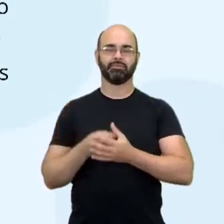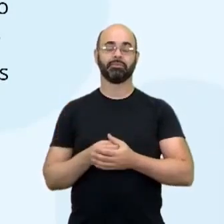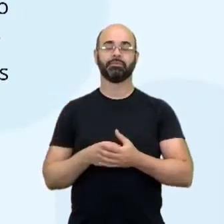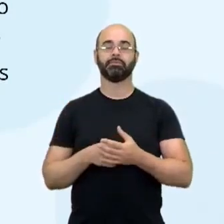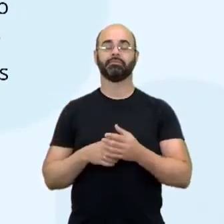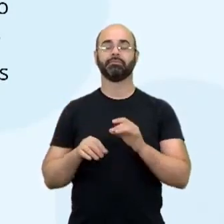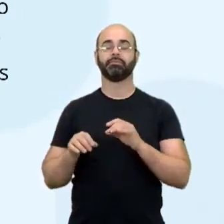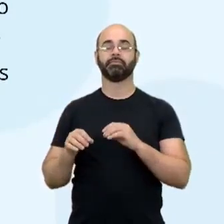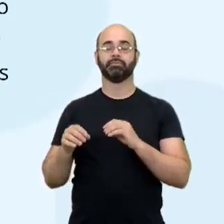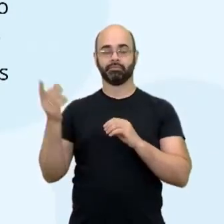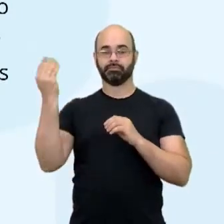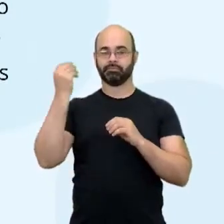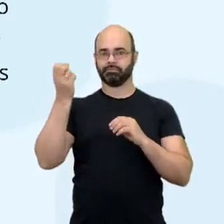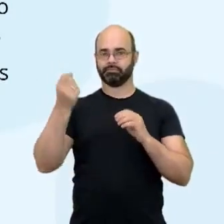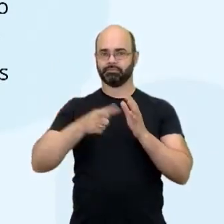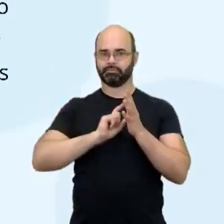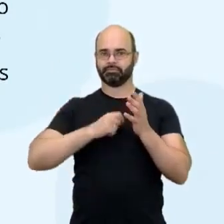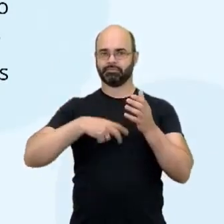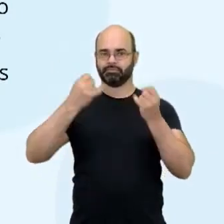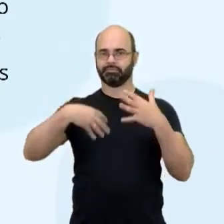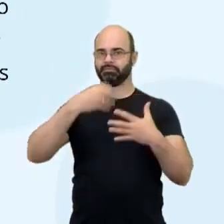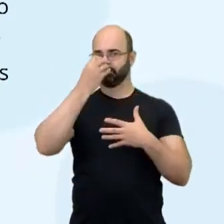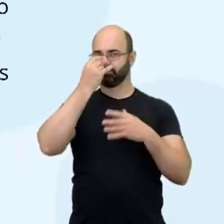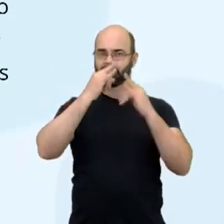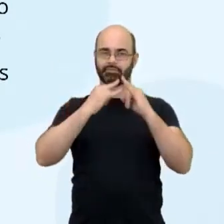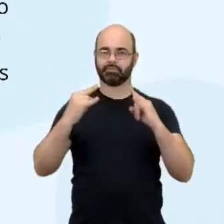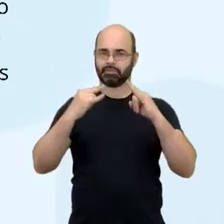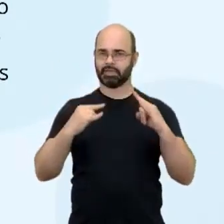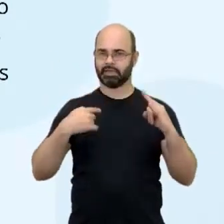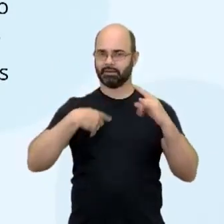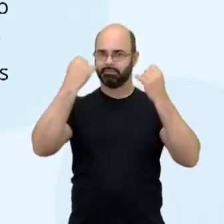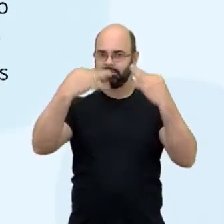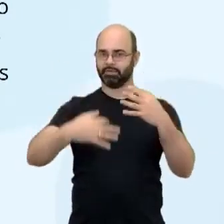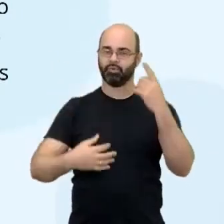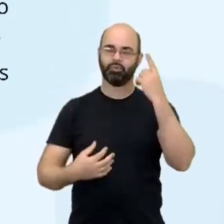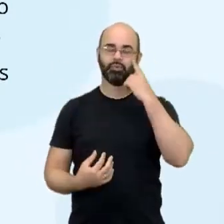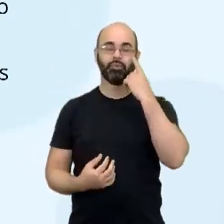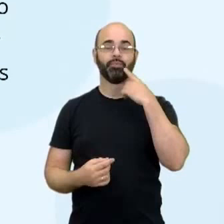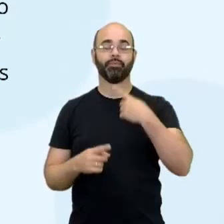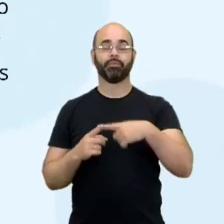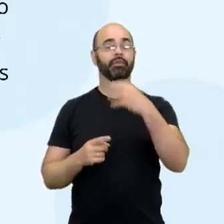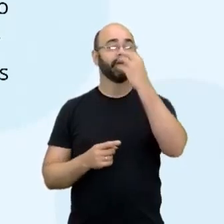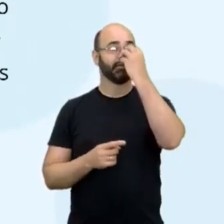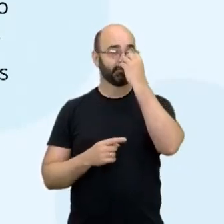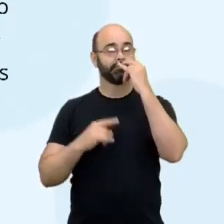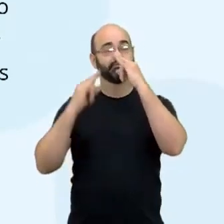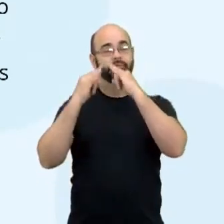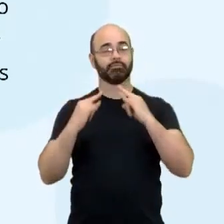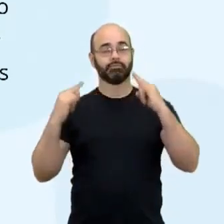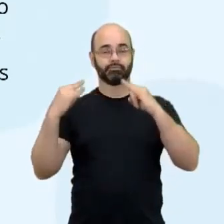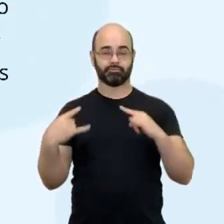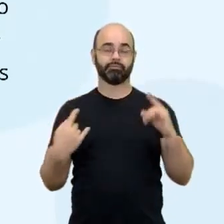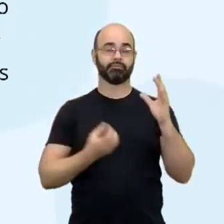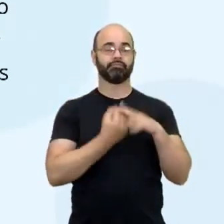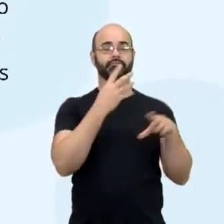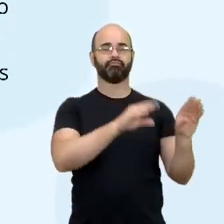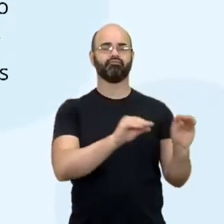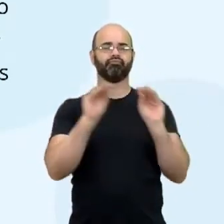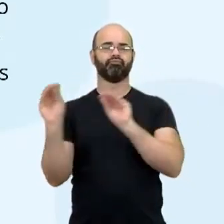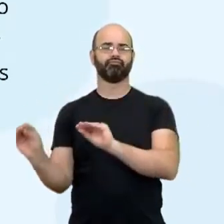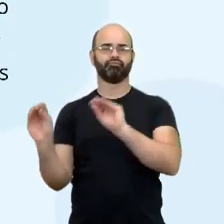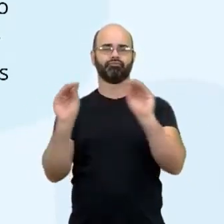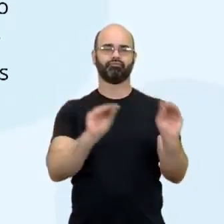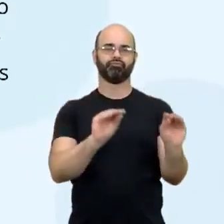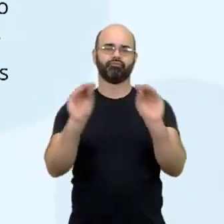circo, outra coisa que eu esqueci de comentar sobre o circo, né? O circo é um espetáculo itinerante. Sim. Então você tinha realmente